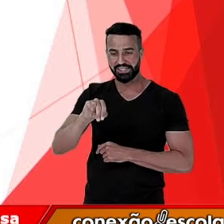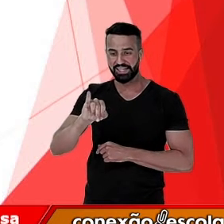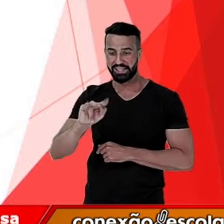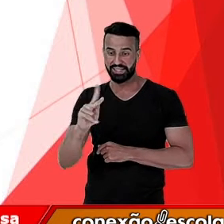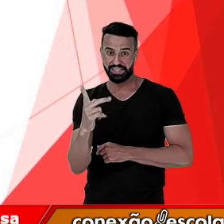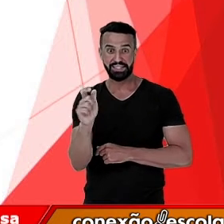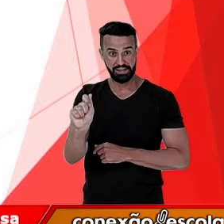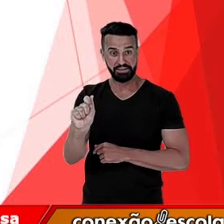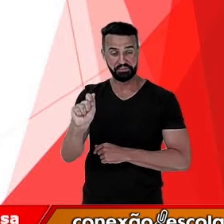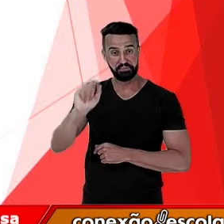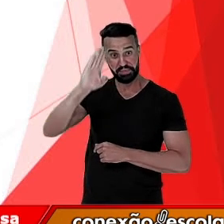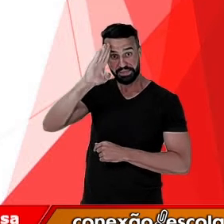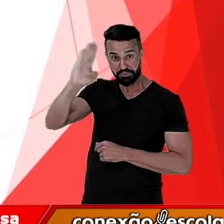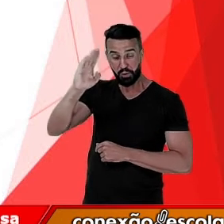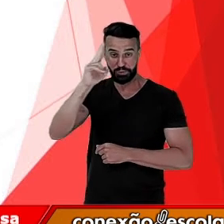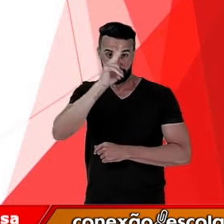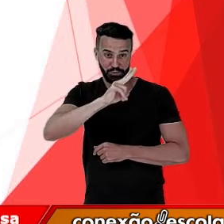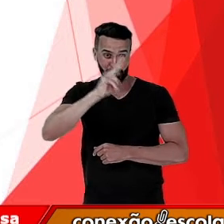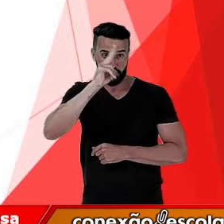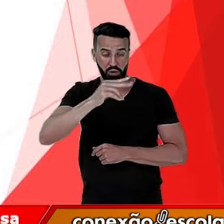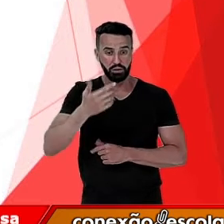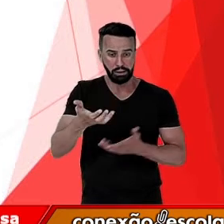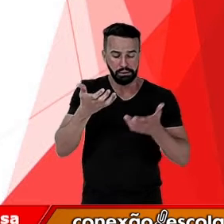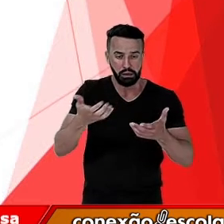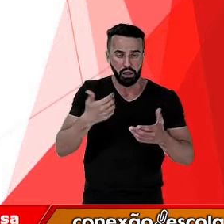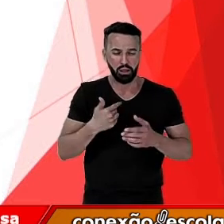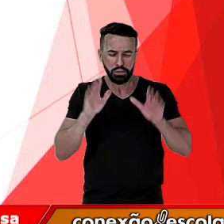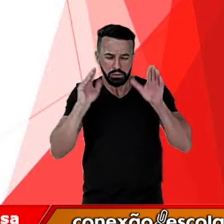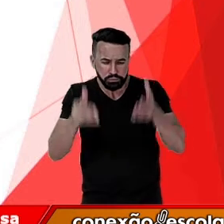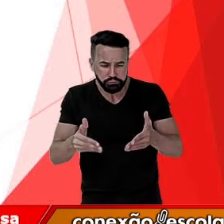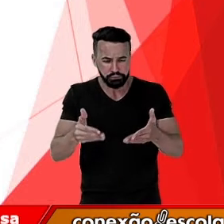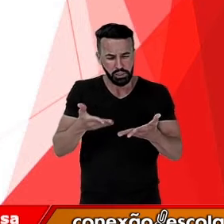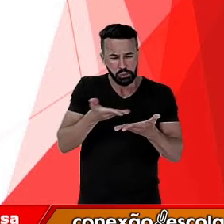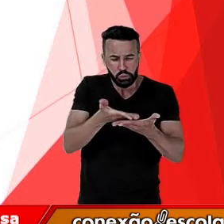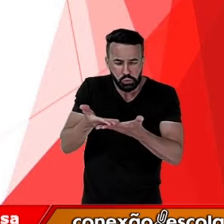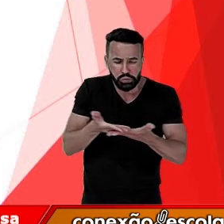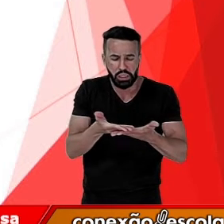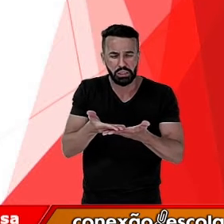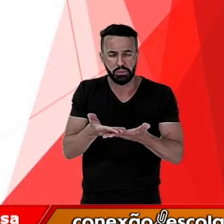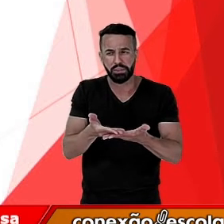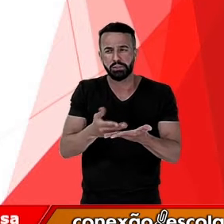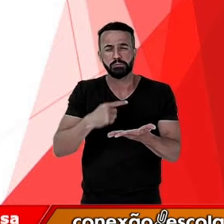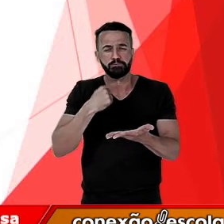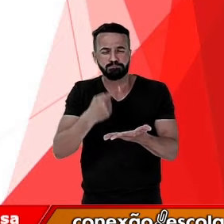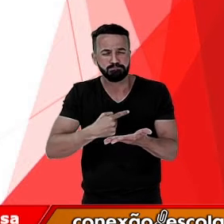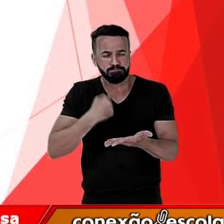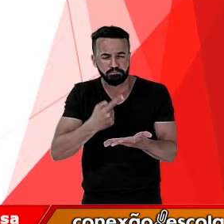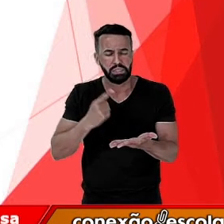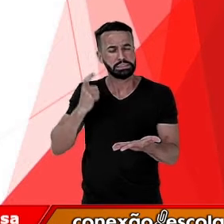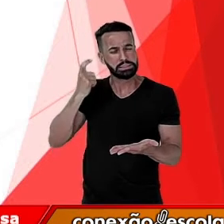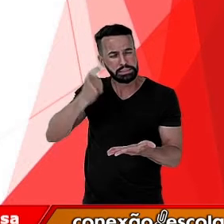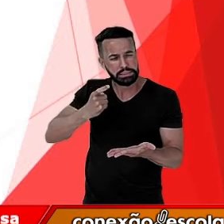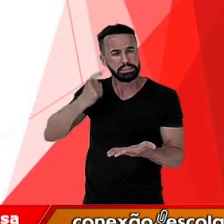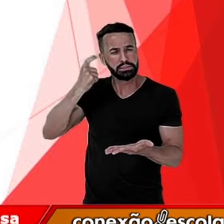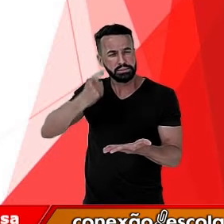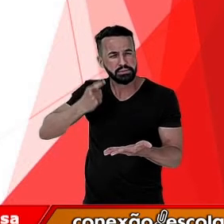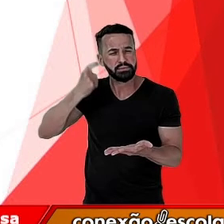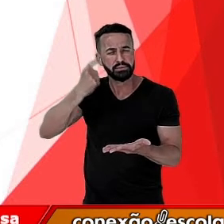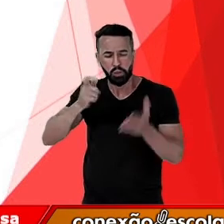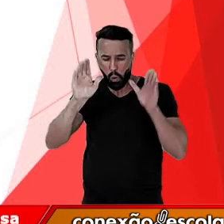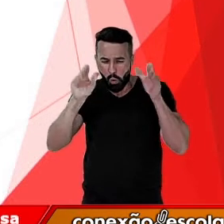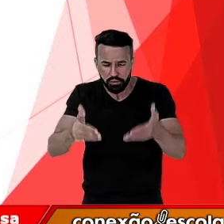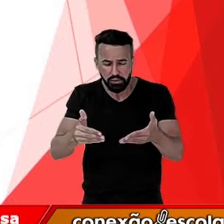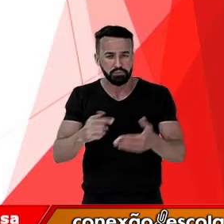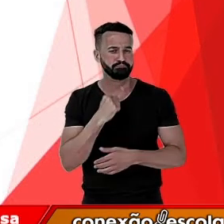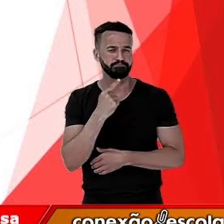história, tentando se concentrar para estudar, mas ele não consegue. Ele está ali lendo e